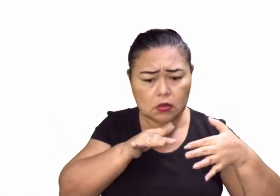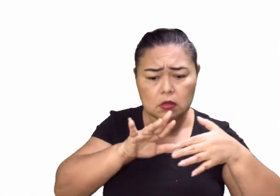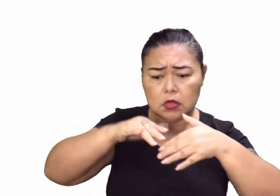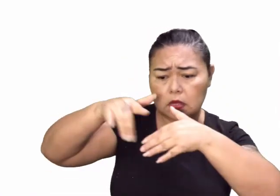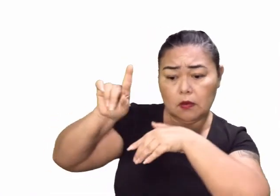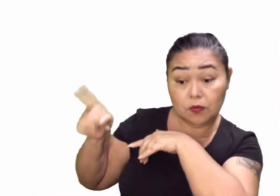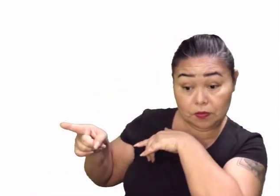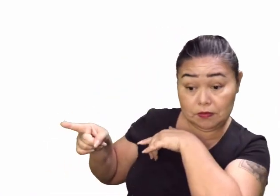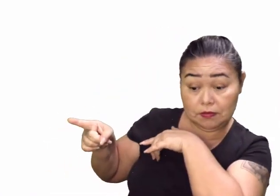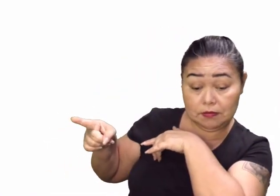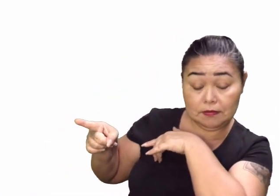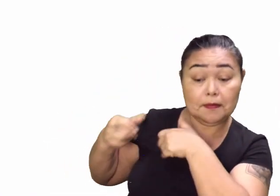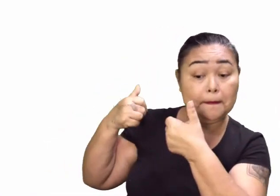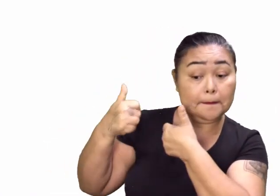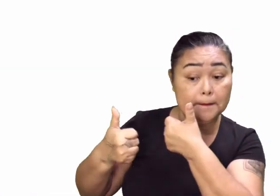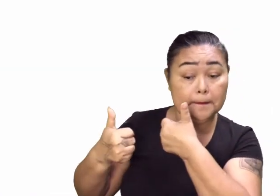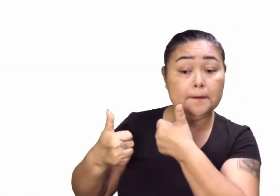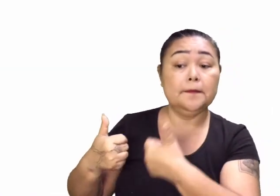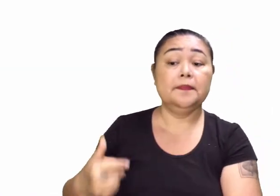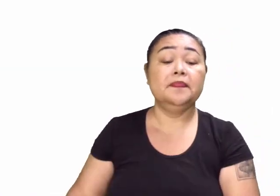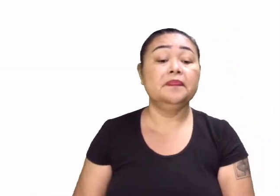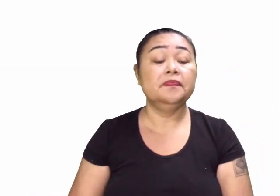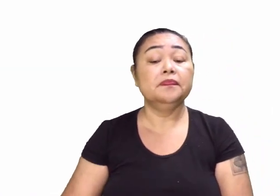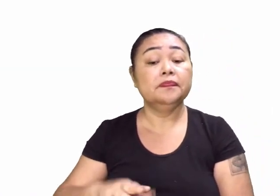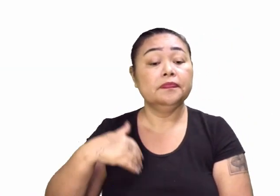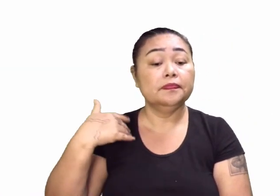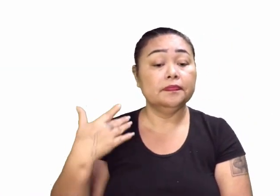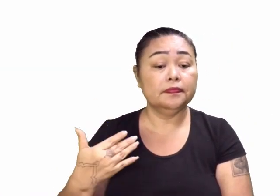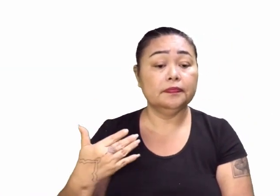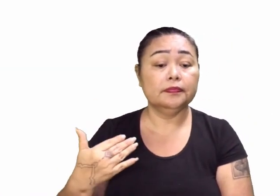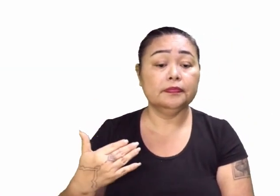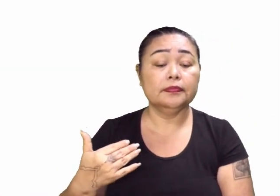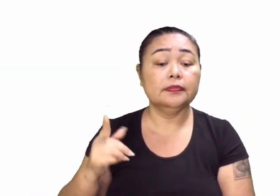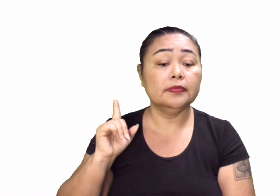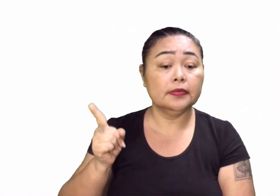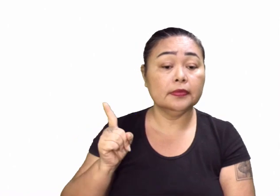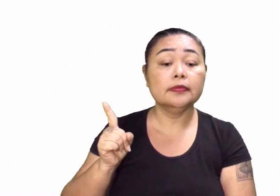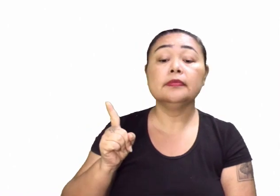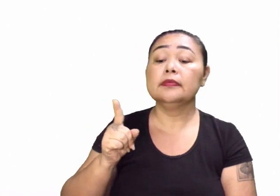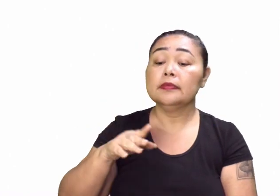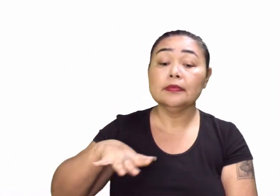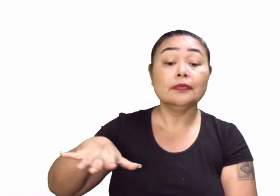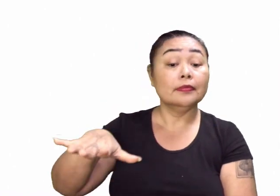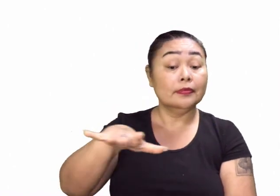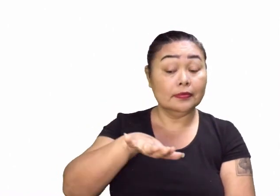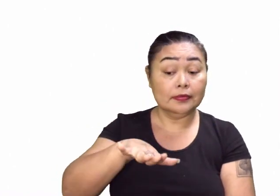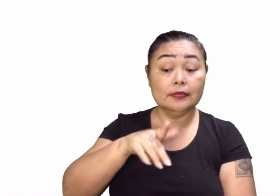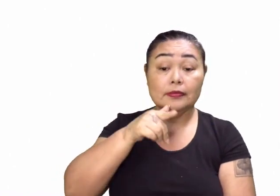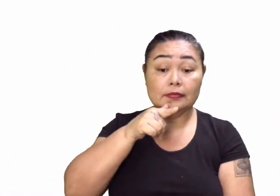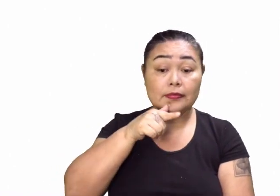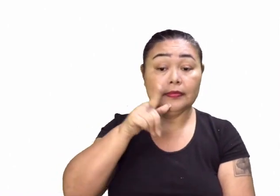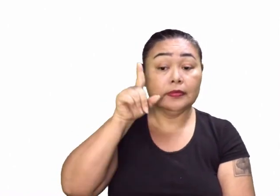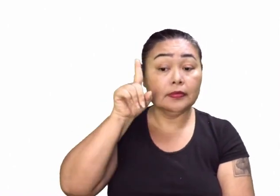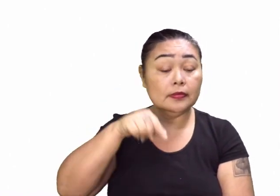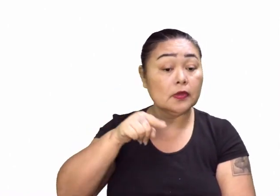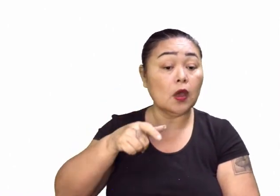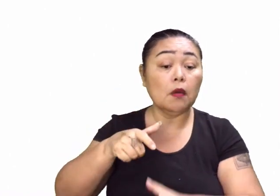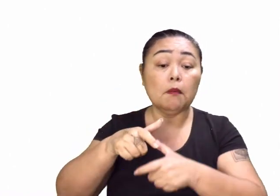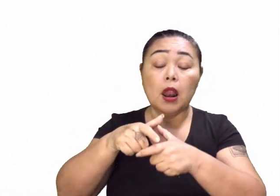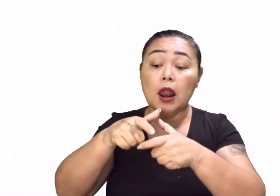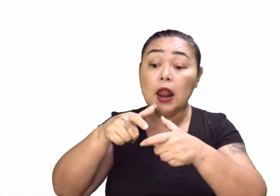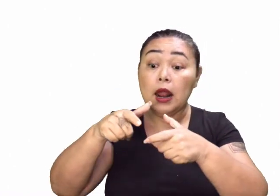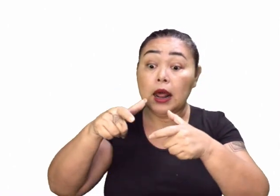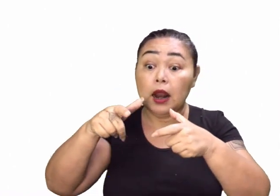bacia do Paraná. Beleza? Avançando aqui. Essa bacia hidrográfica é a que tem a